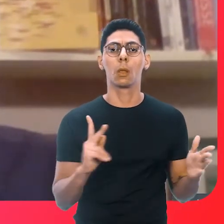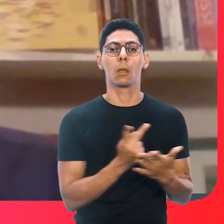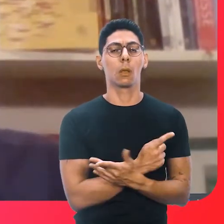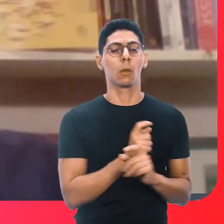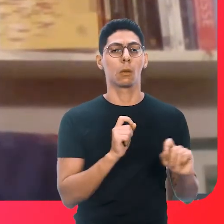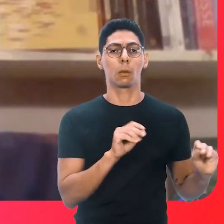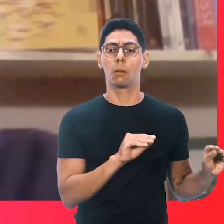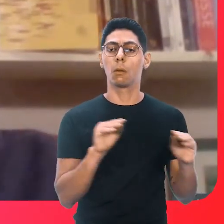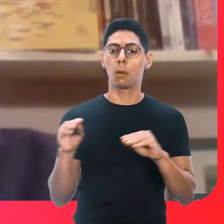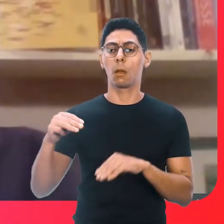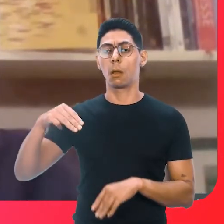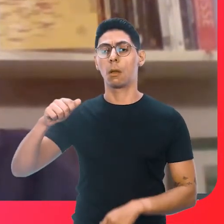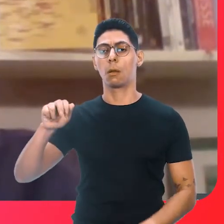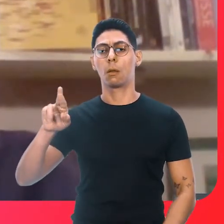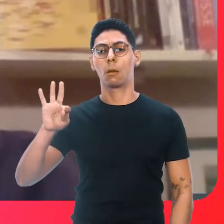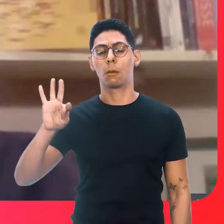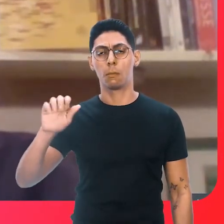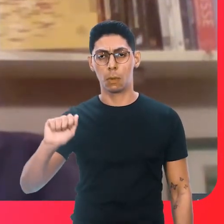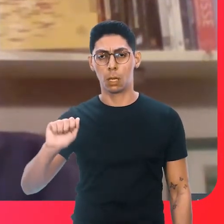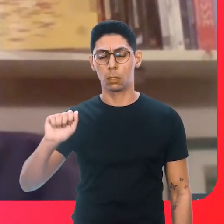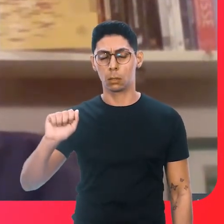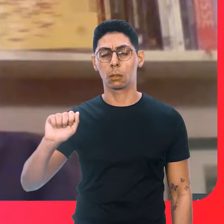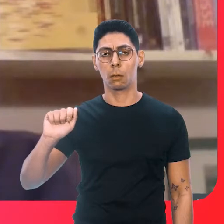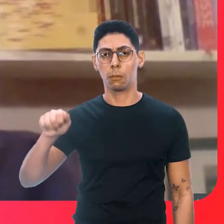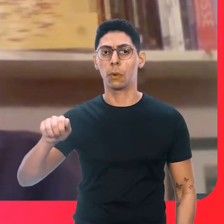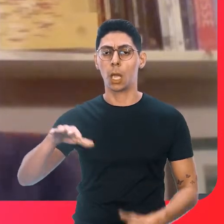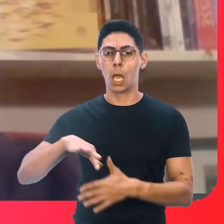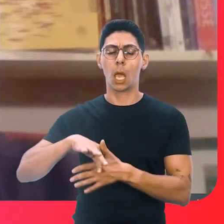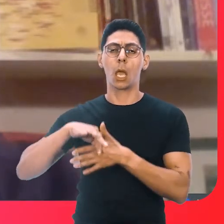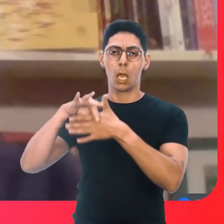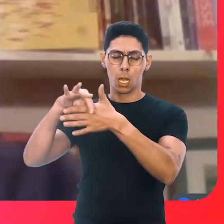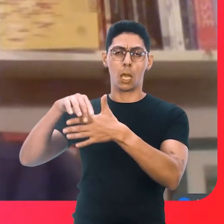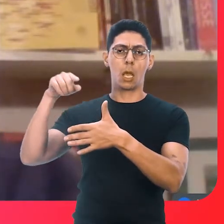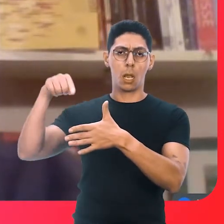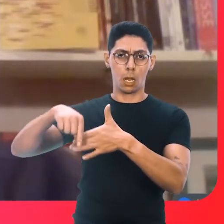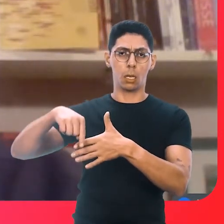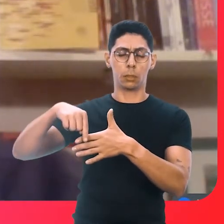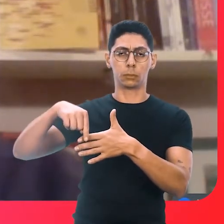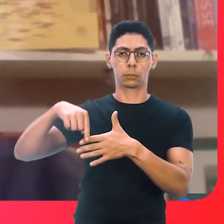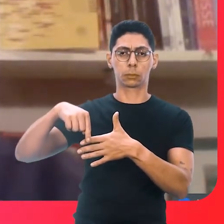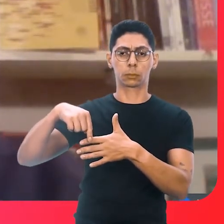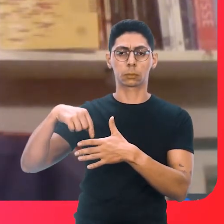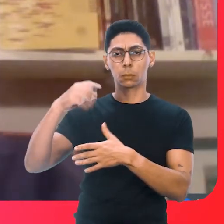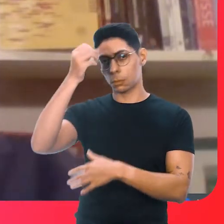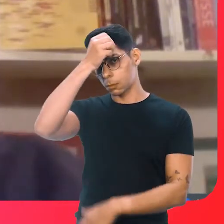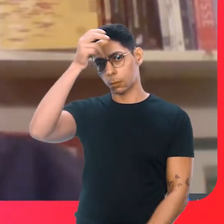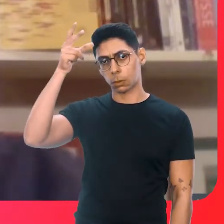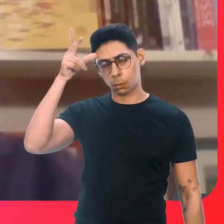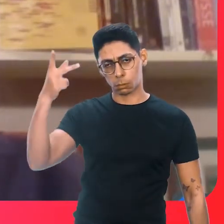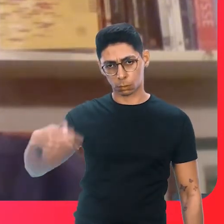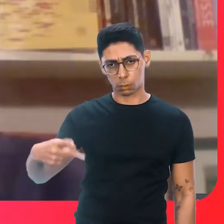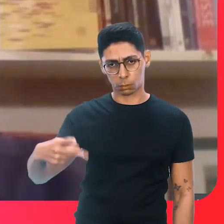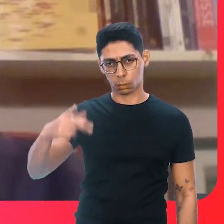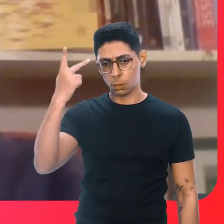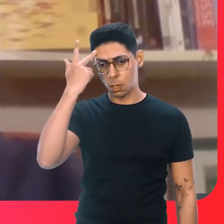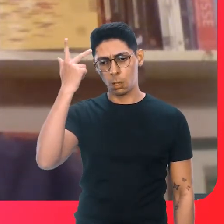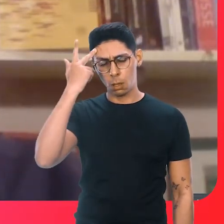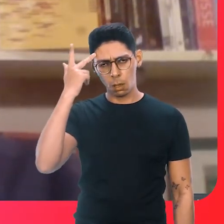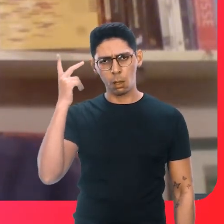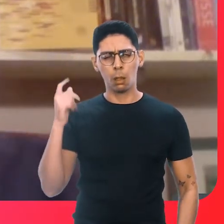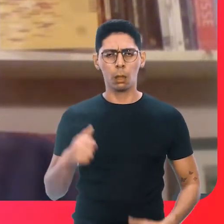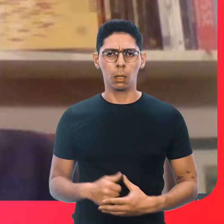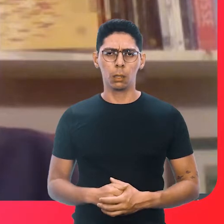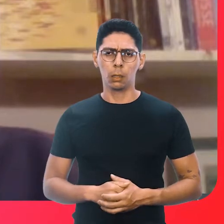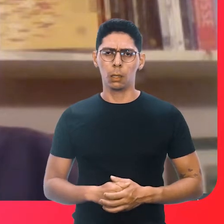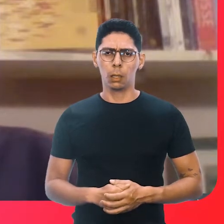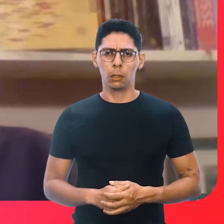Quando a Marta Suplicy foi eleita prefeita aqui em São Paulo, o Celso Daniel já tinha sido prefeito lá, ele foi prefeito por 2 vezes,